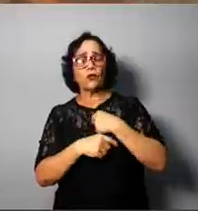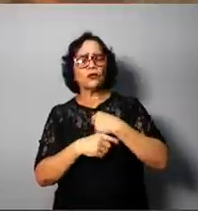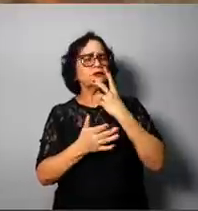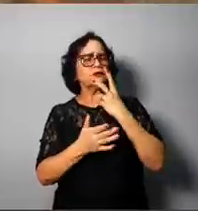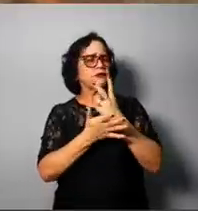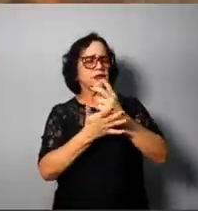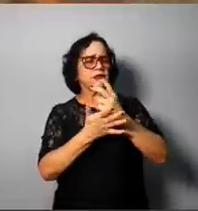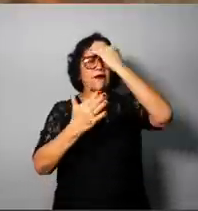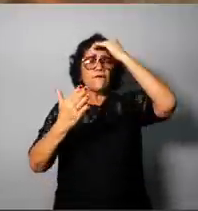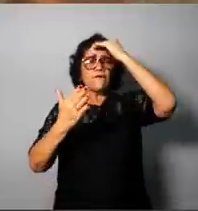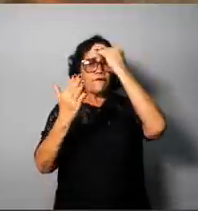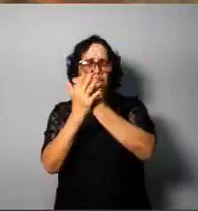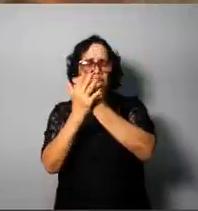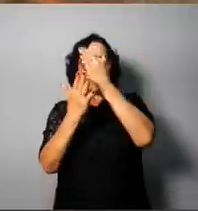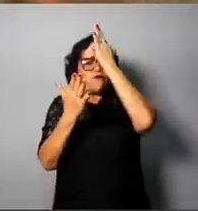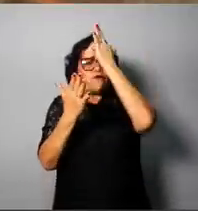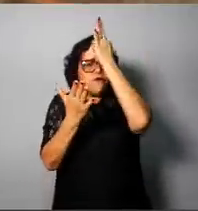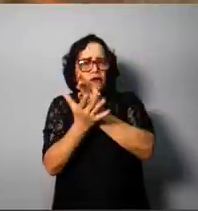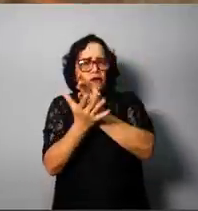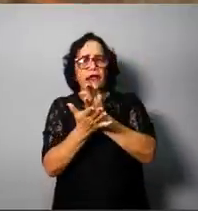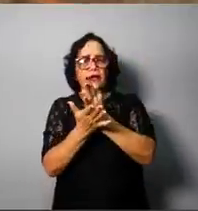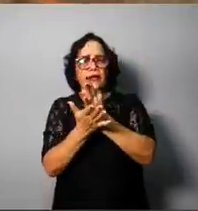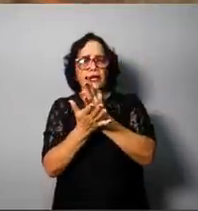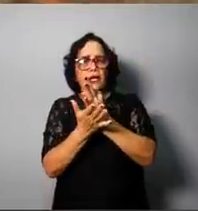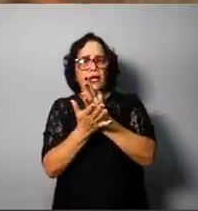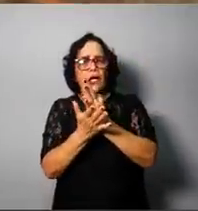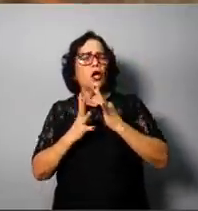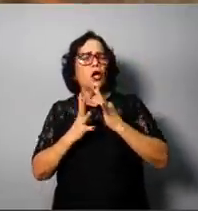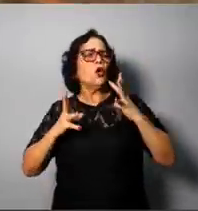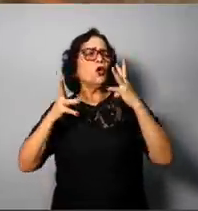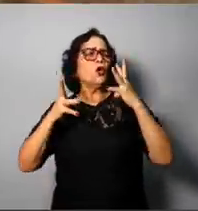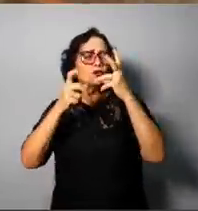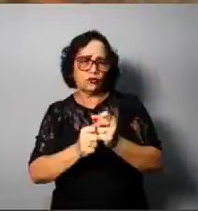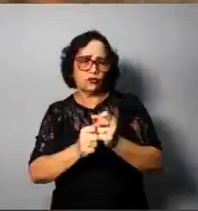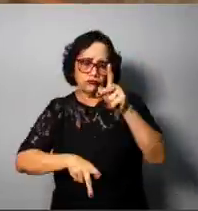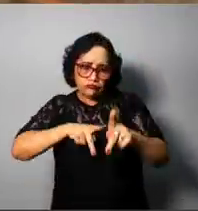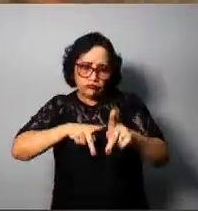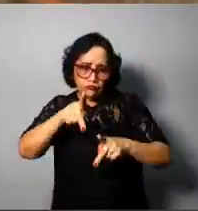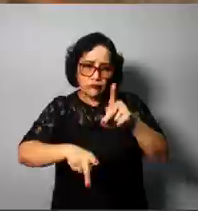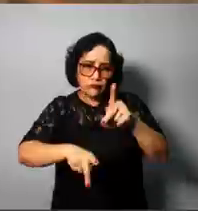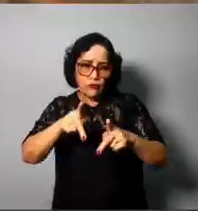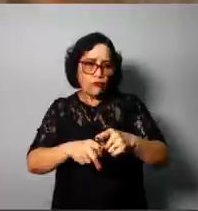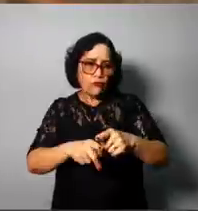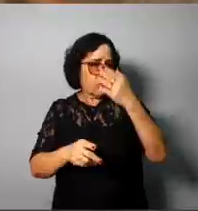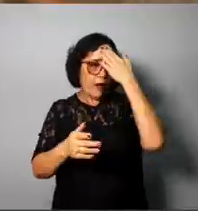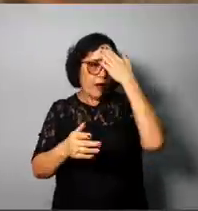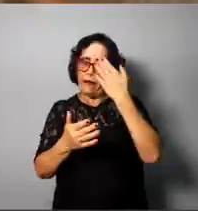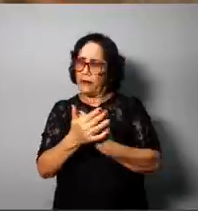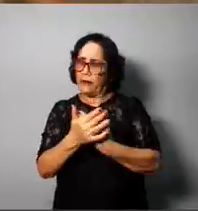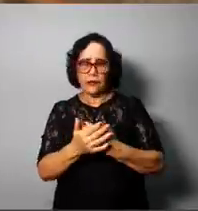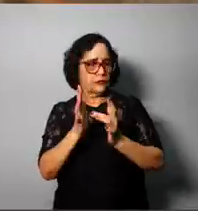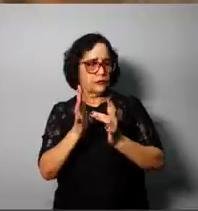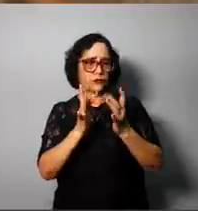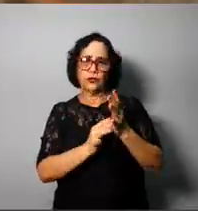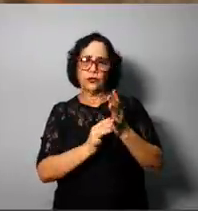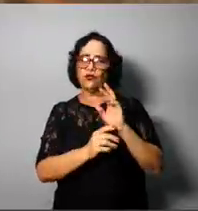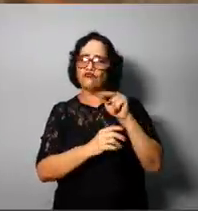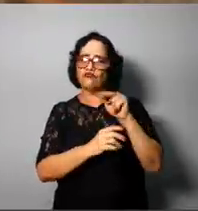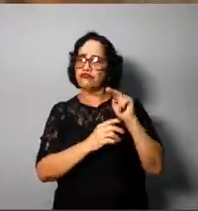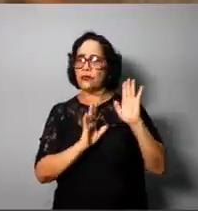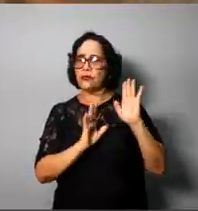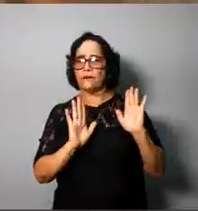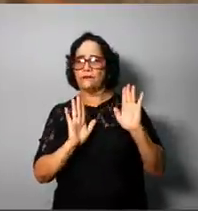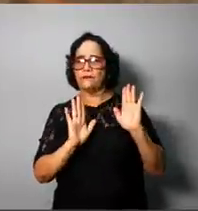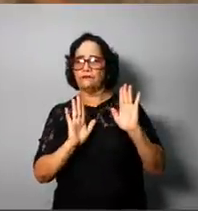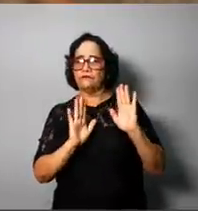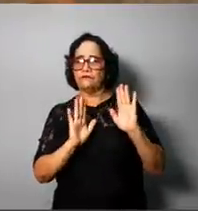fé todos os povos pagãos, para a glória de seu nome. Entre